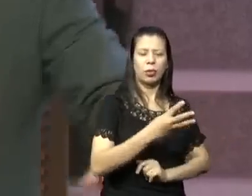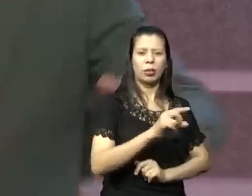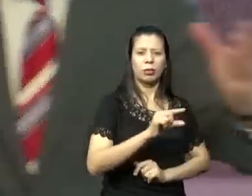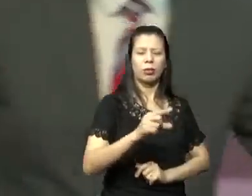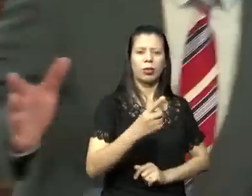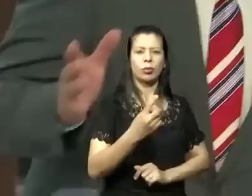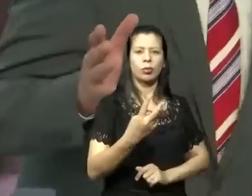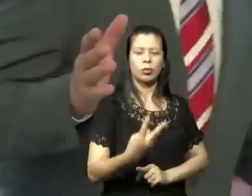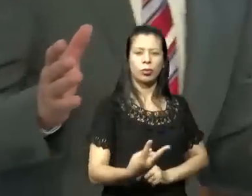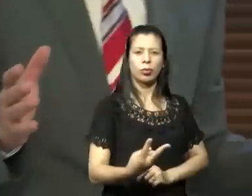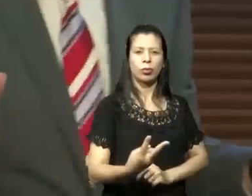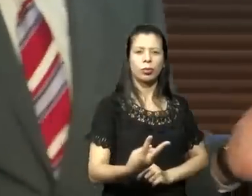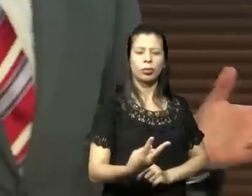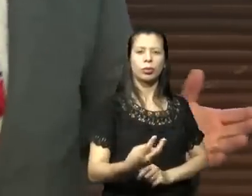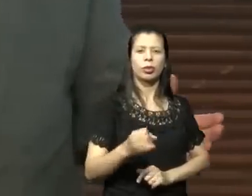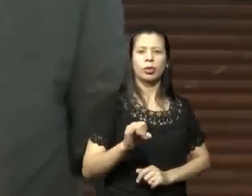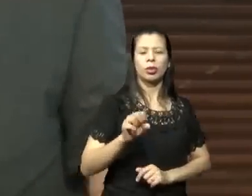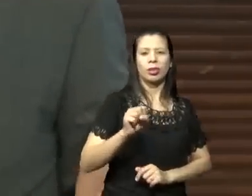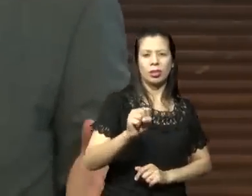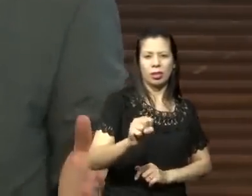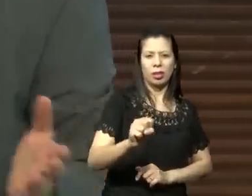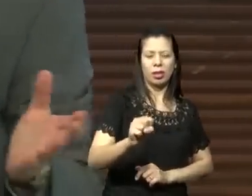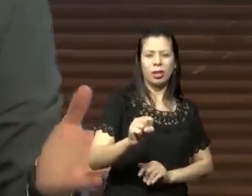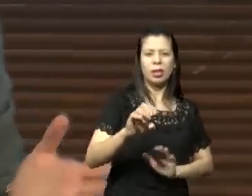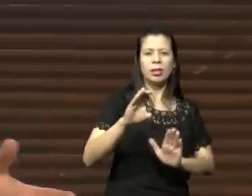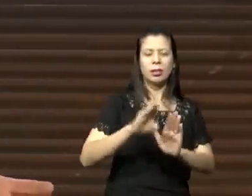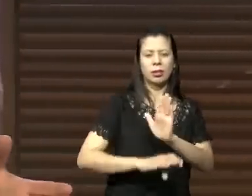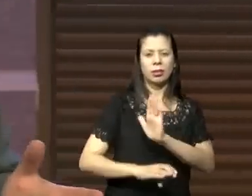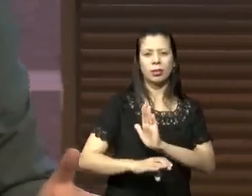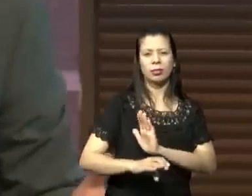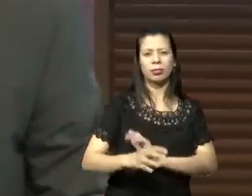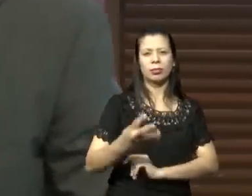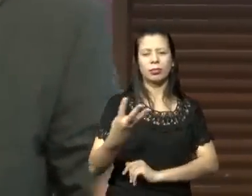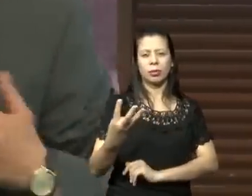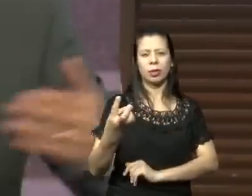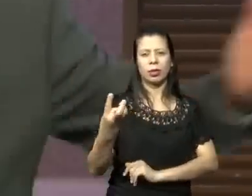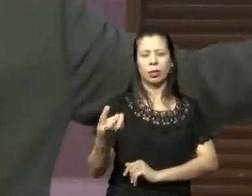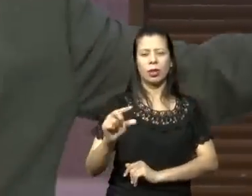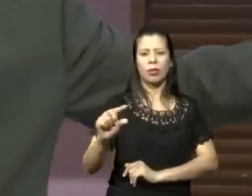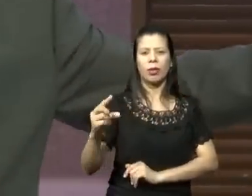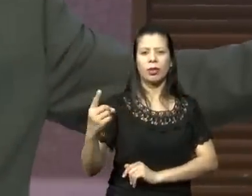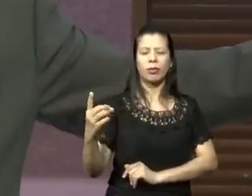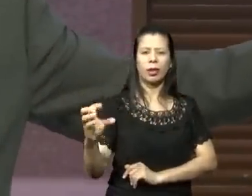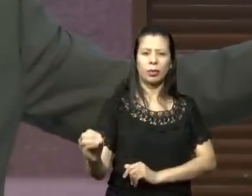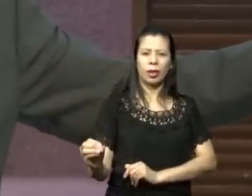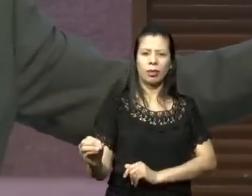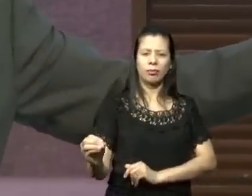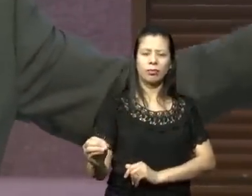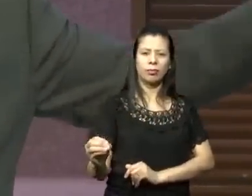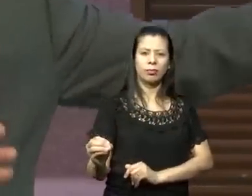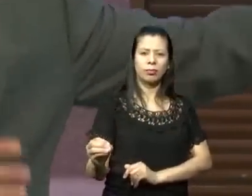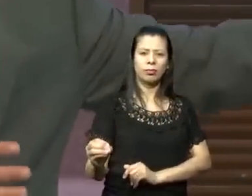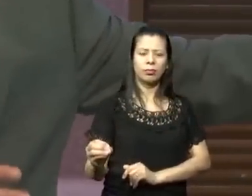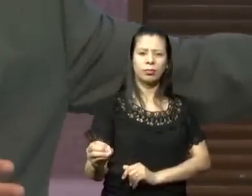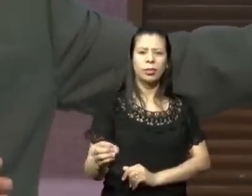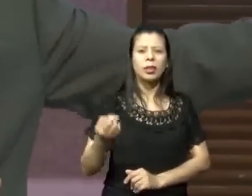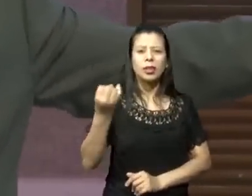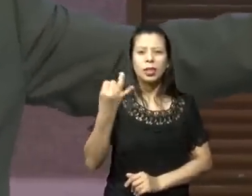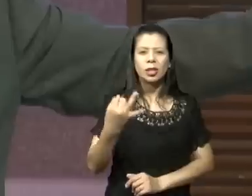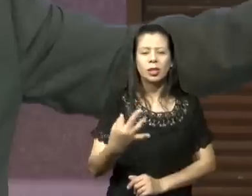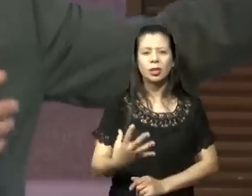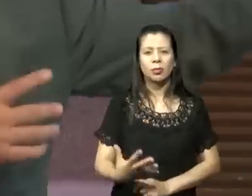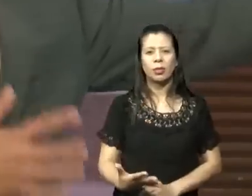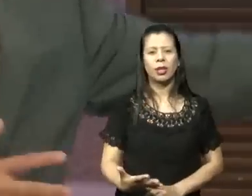não tava entendendo quem é você eu sou ele eu sou o Messias